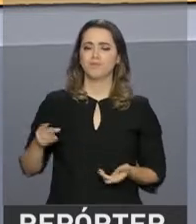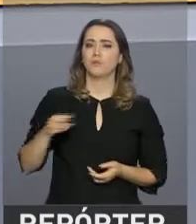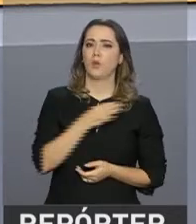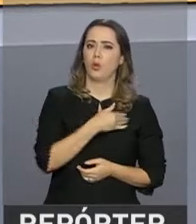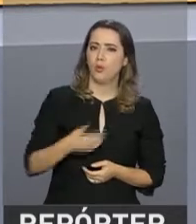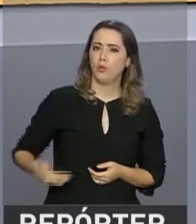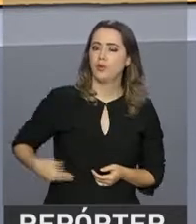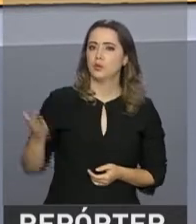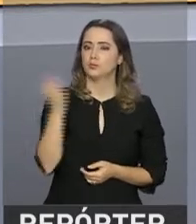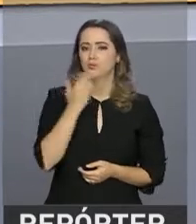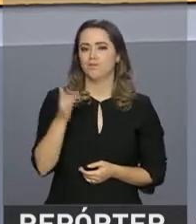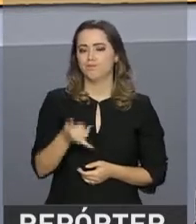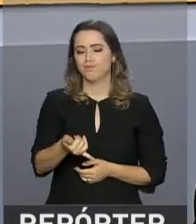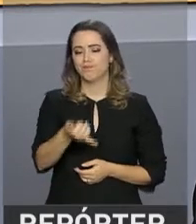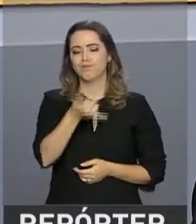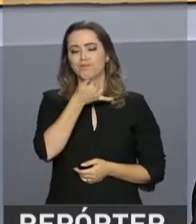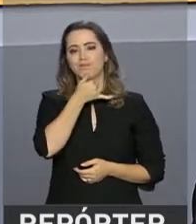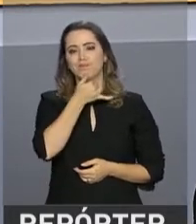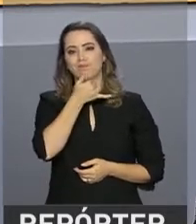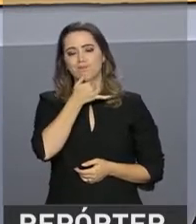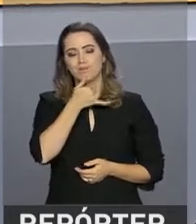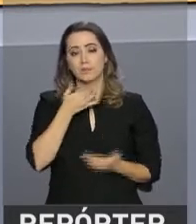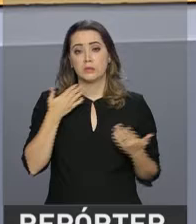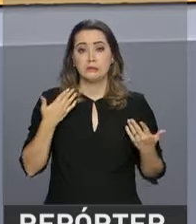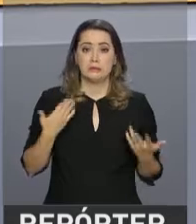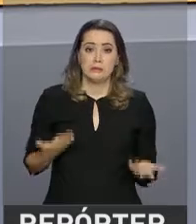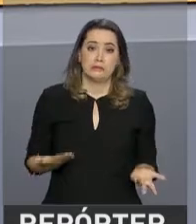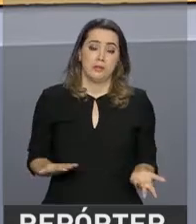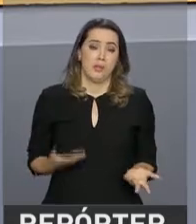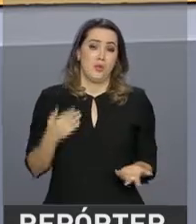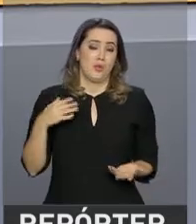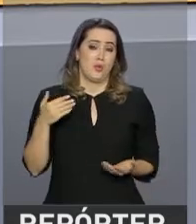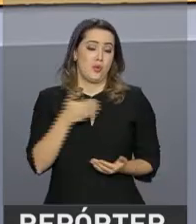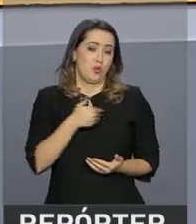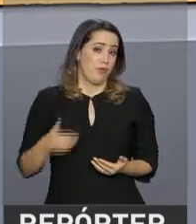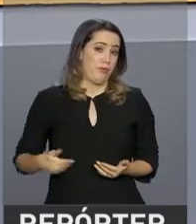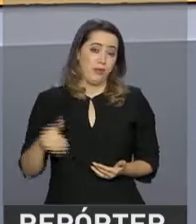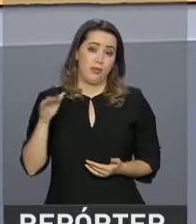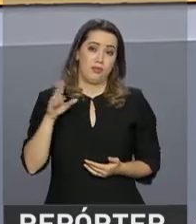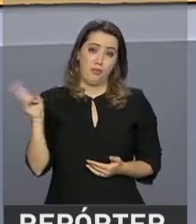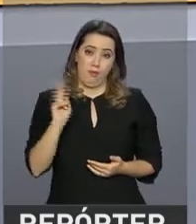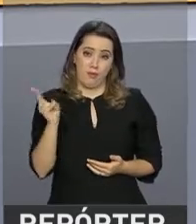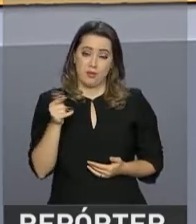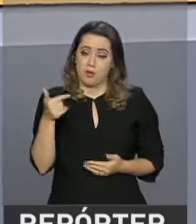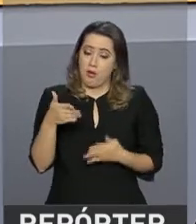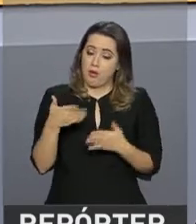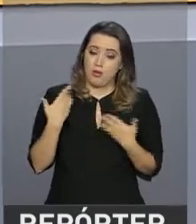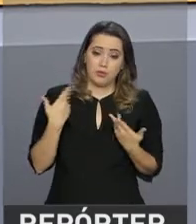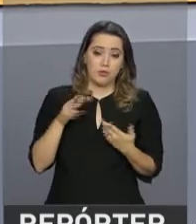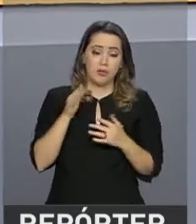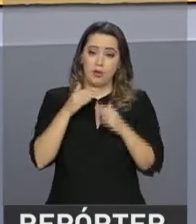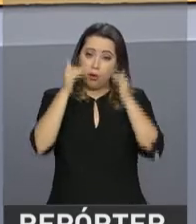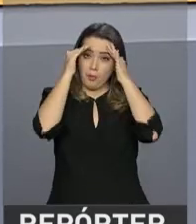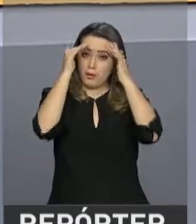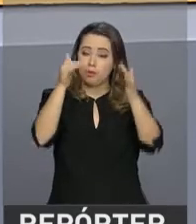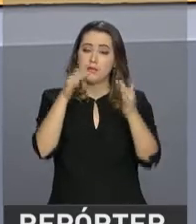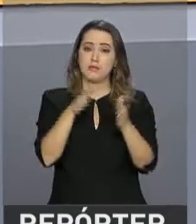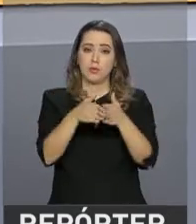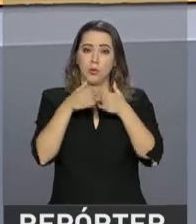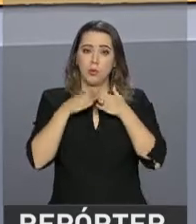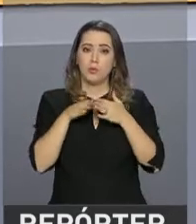nota hoje em que lamenta profundamente que o governo da venezuela não tem atendido aos chamados da comunidade